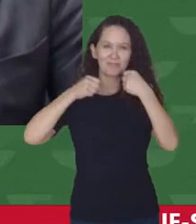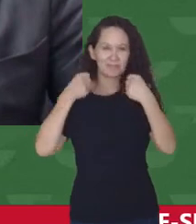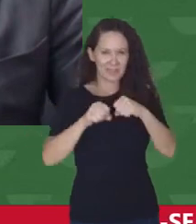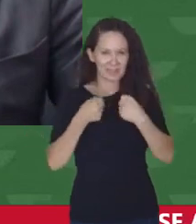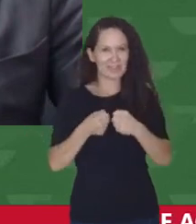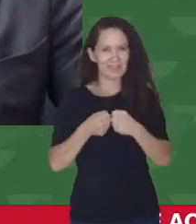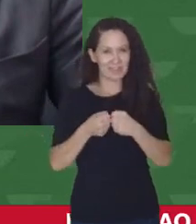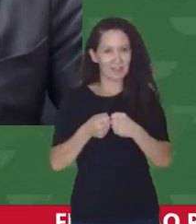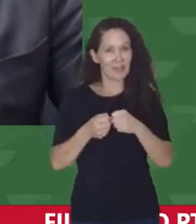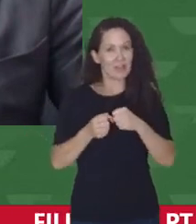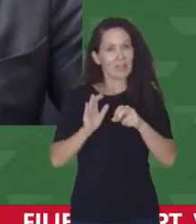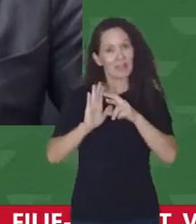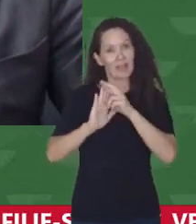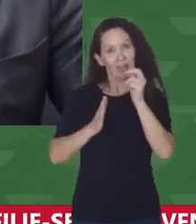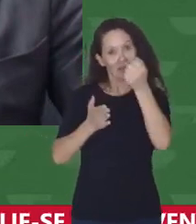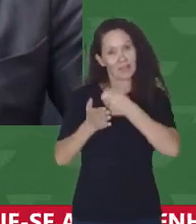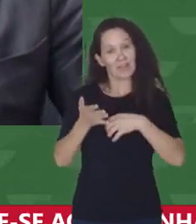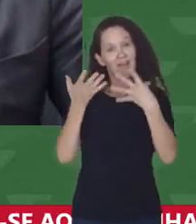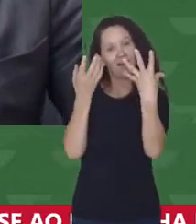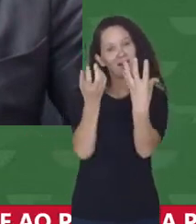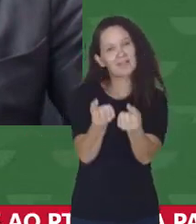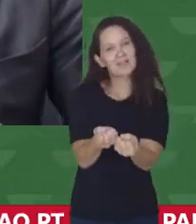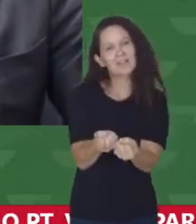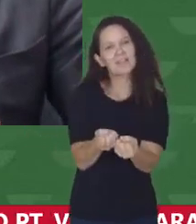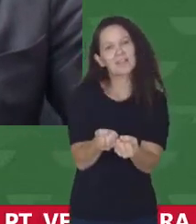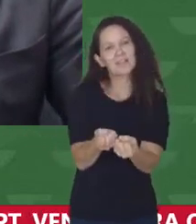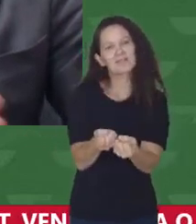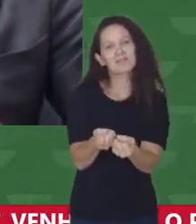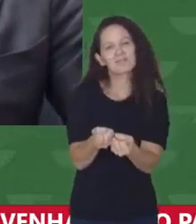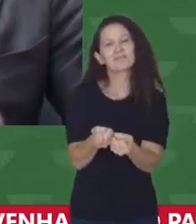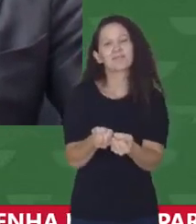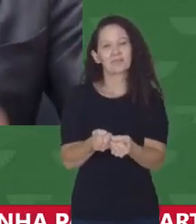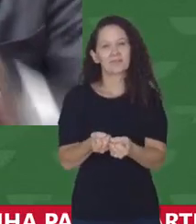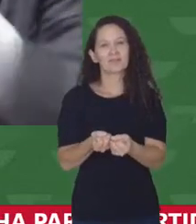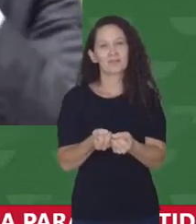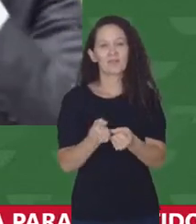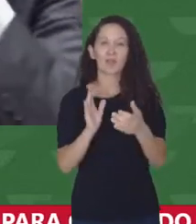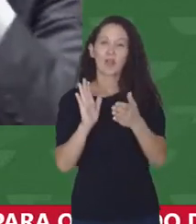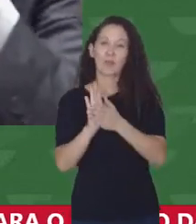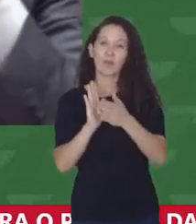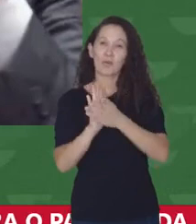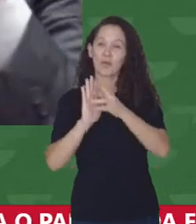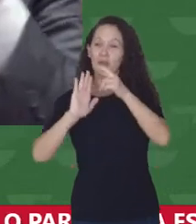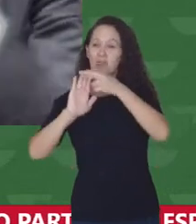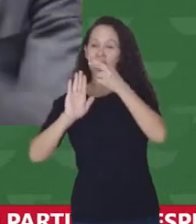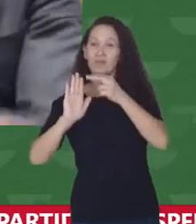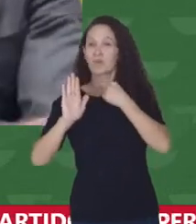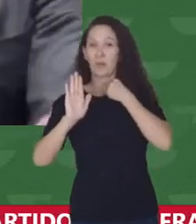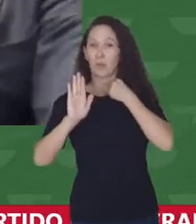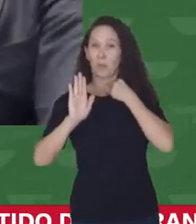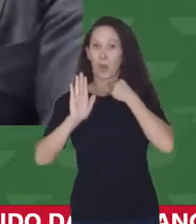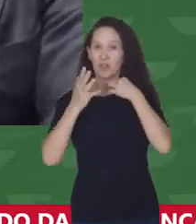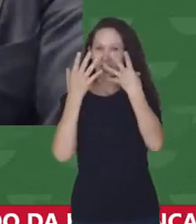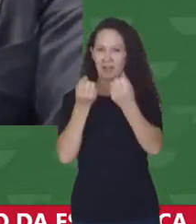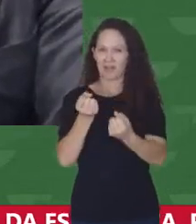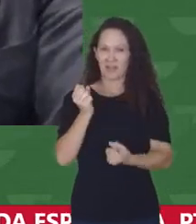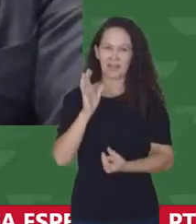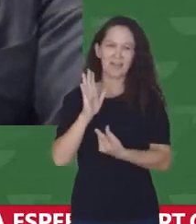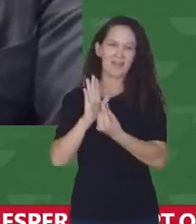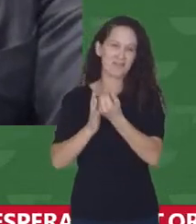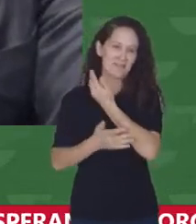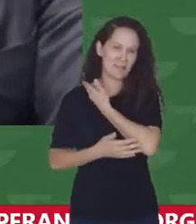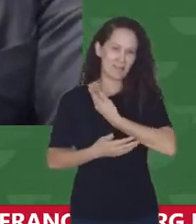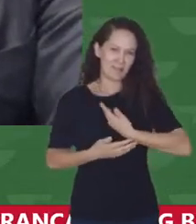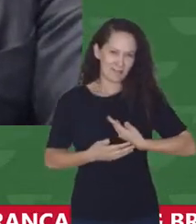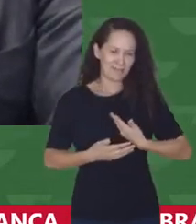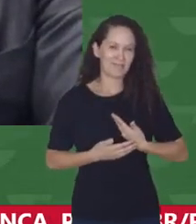ela permite, né? Ela permite a emenda do relator, mas ela não permite o orçamento público. Então, é